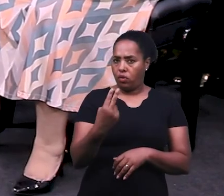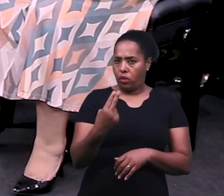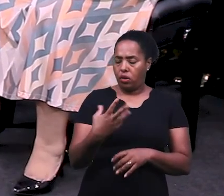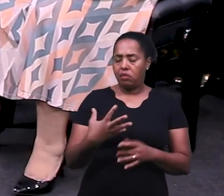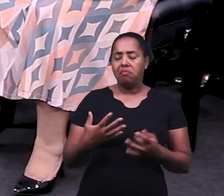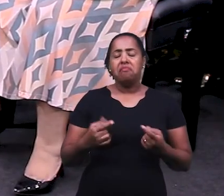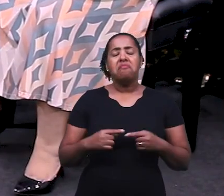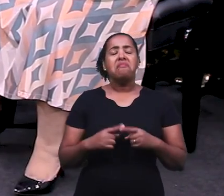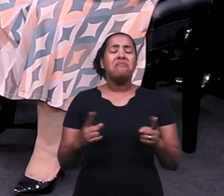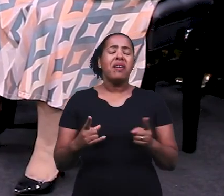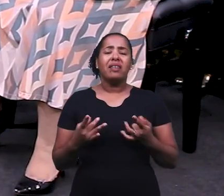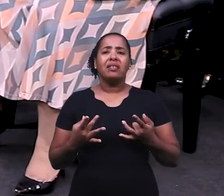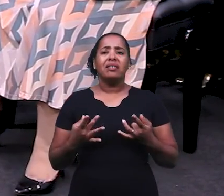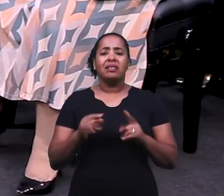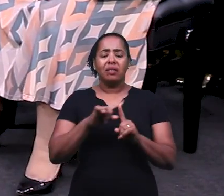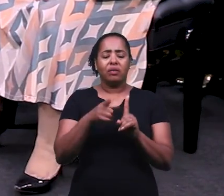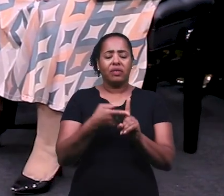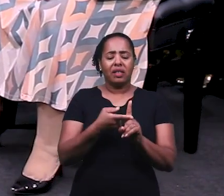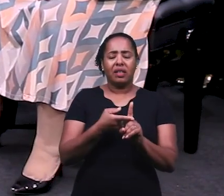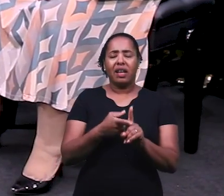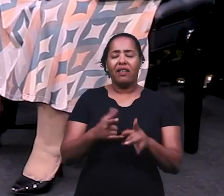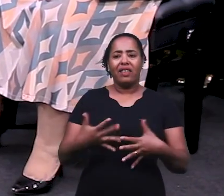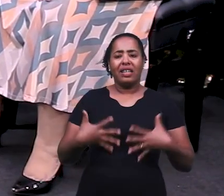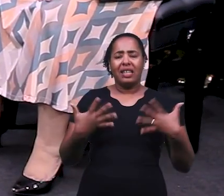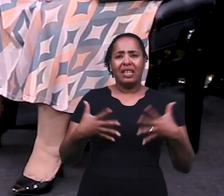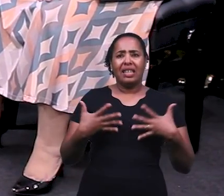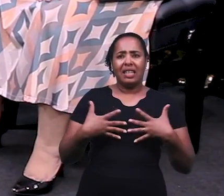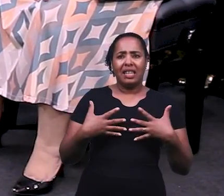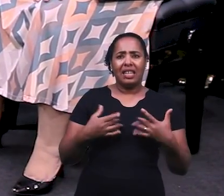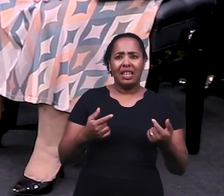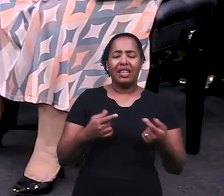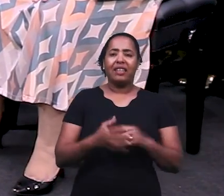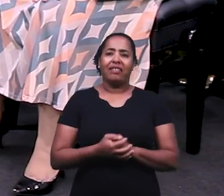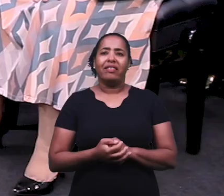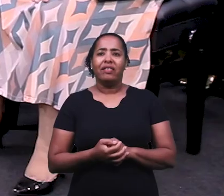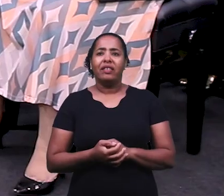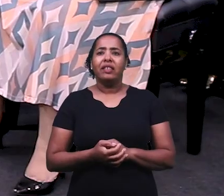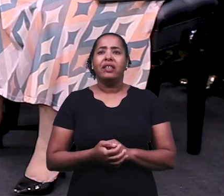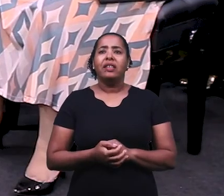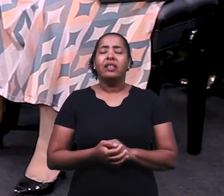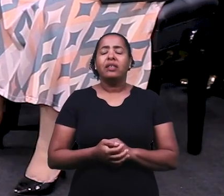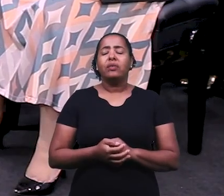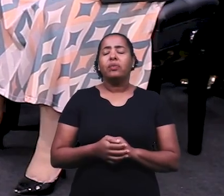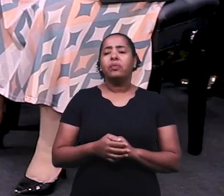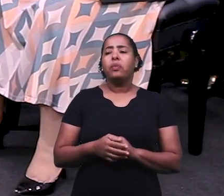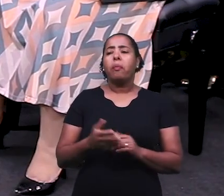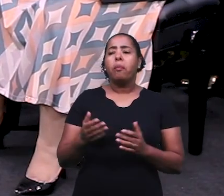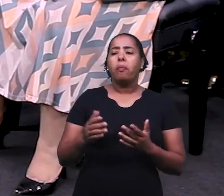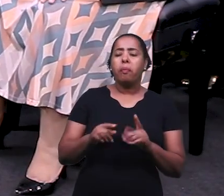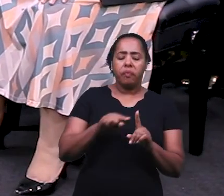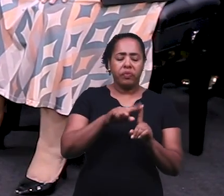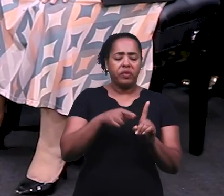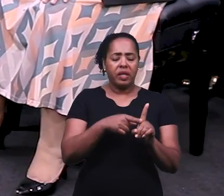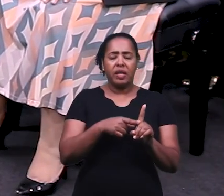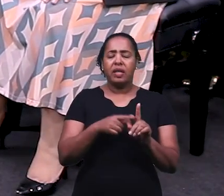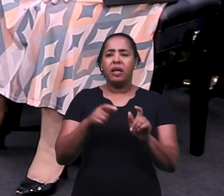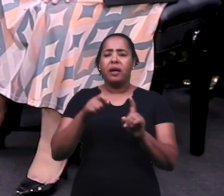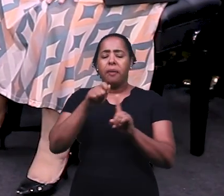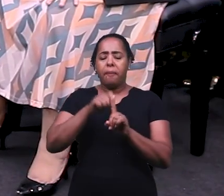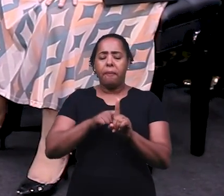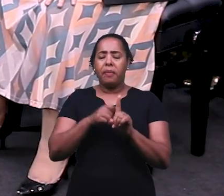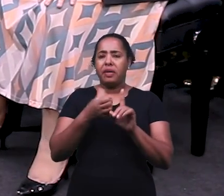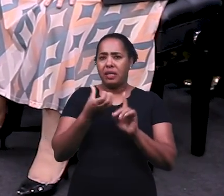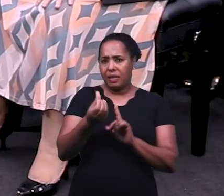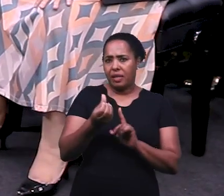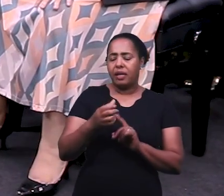2013, eu tenho 2 filhos maravilhosos, mas eu tive uma gravidez. Eu fiquei grávida e foi aquela alegria, um filho temporão, né? Uhum. E eu com